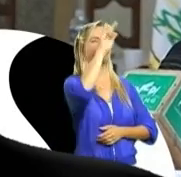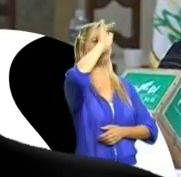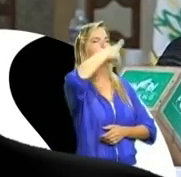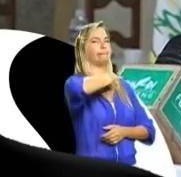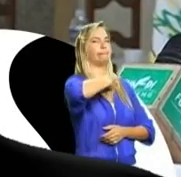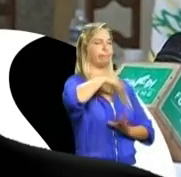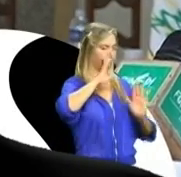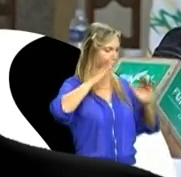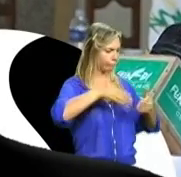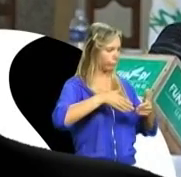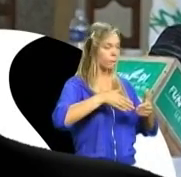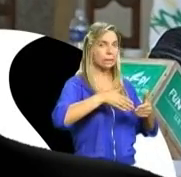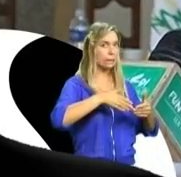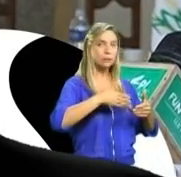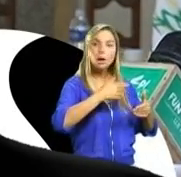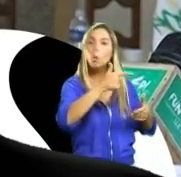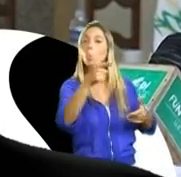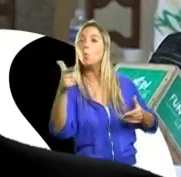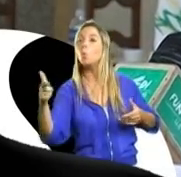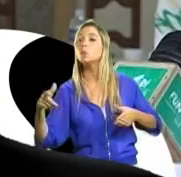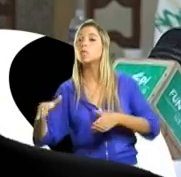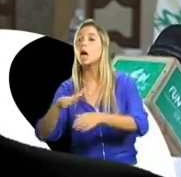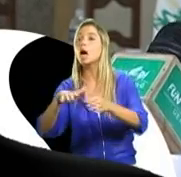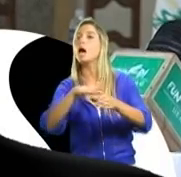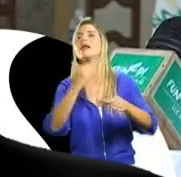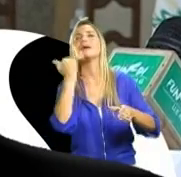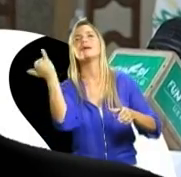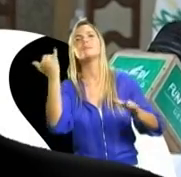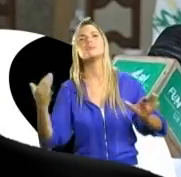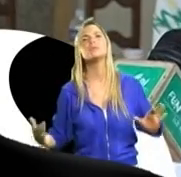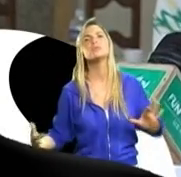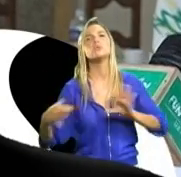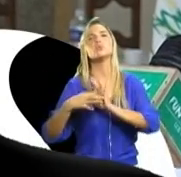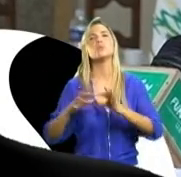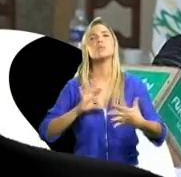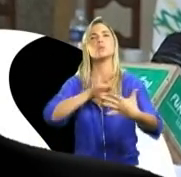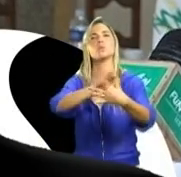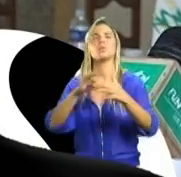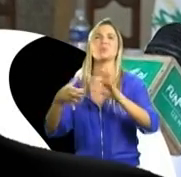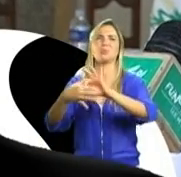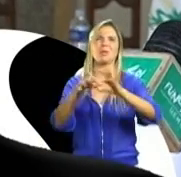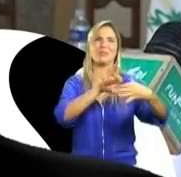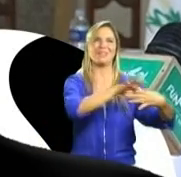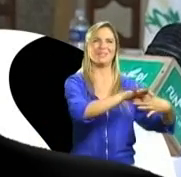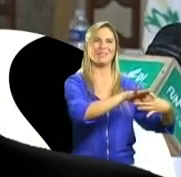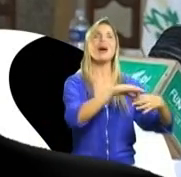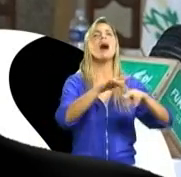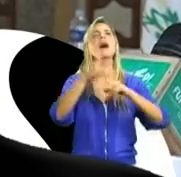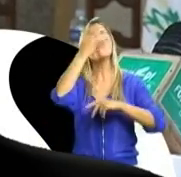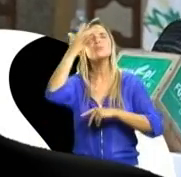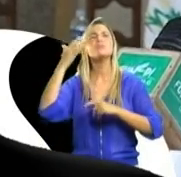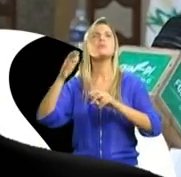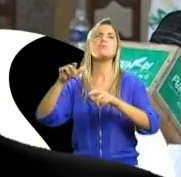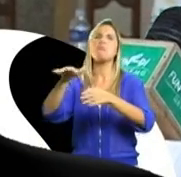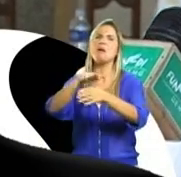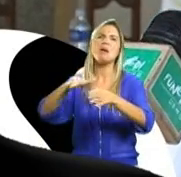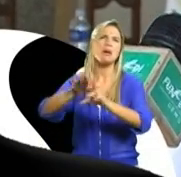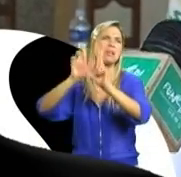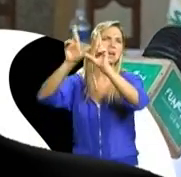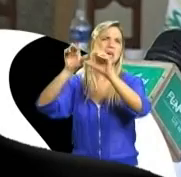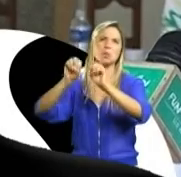olhar generalizado. Nós juntamos uma equipe de vários profissionais da segurança, da